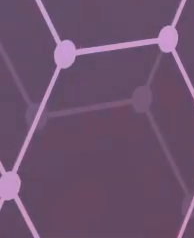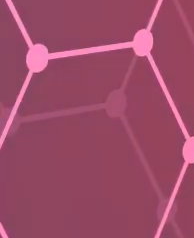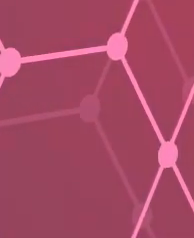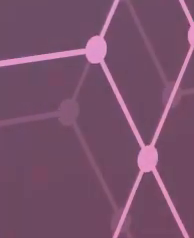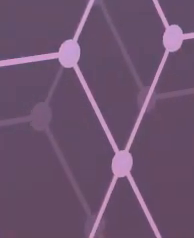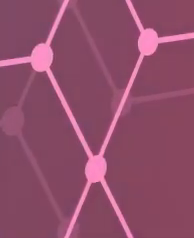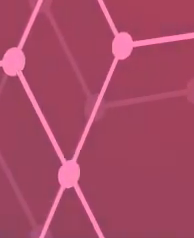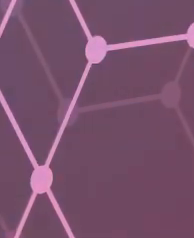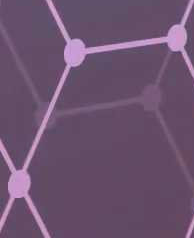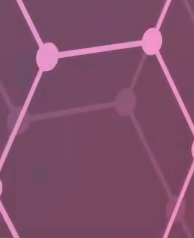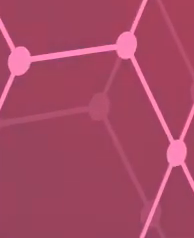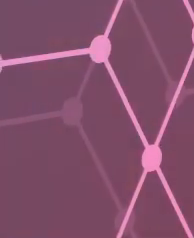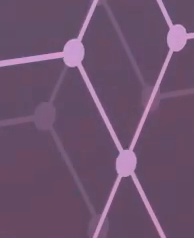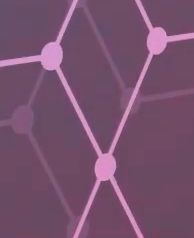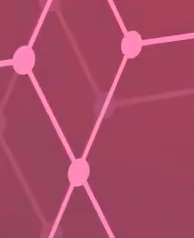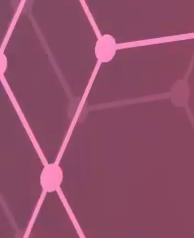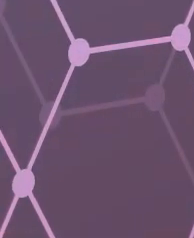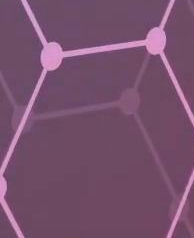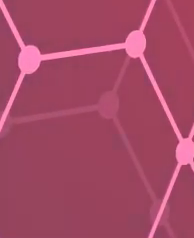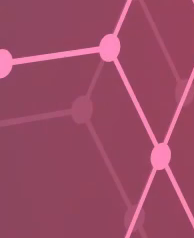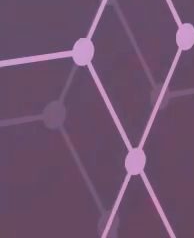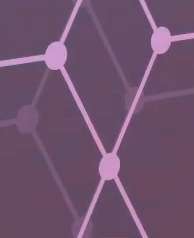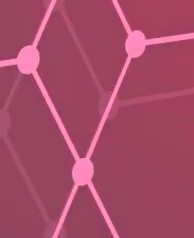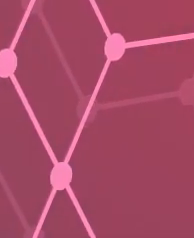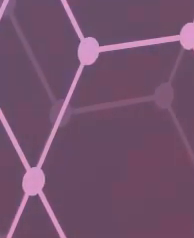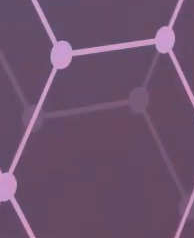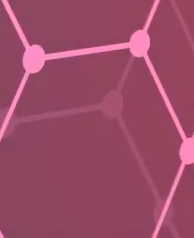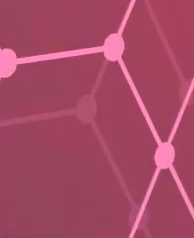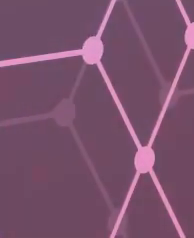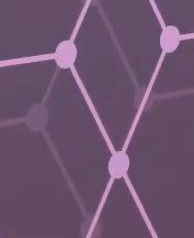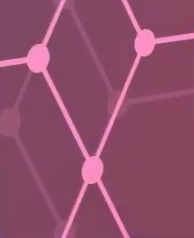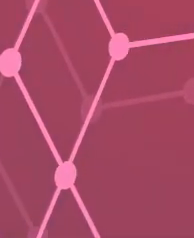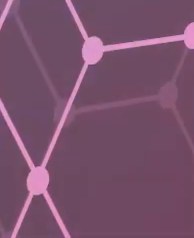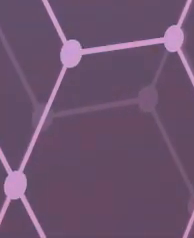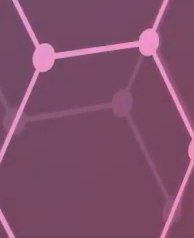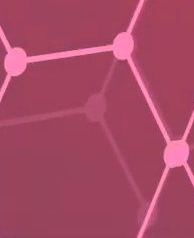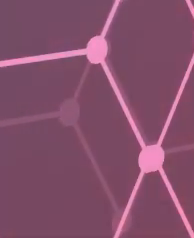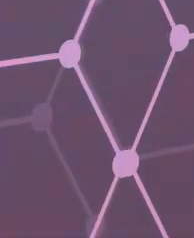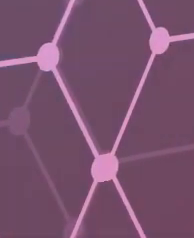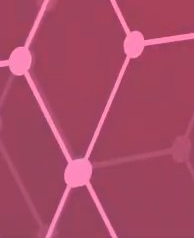Chumbo Grosso, o jornalismo coragem.